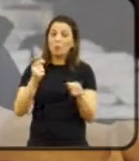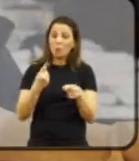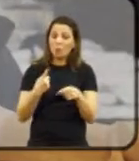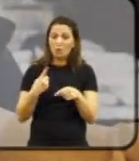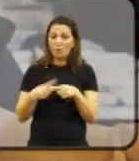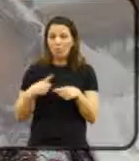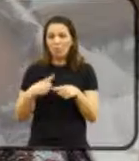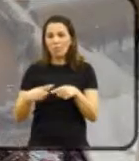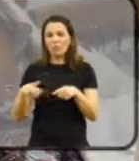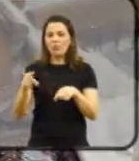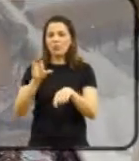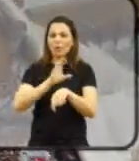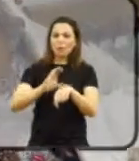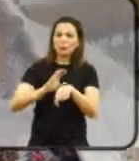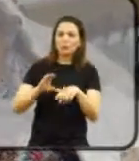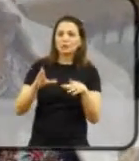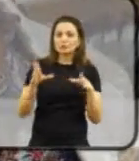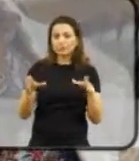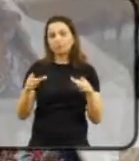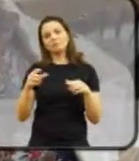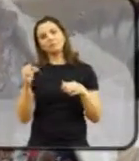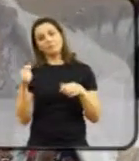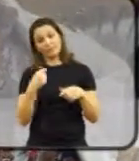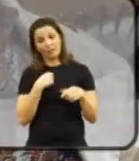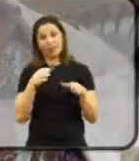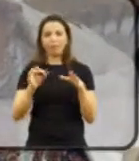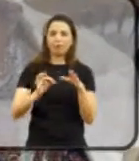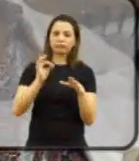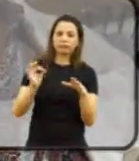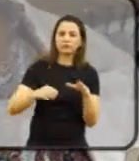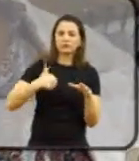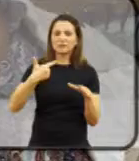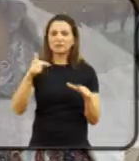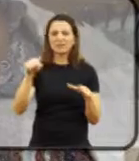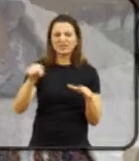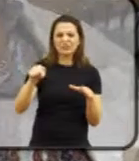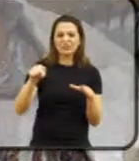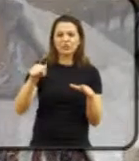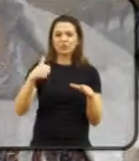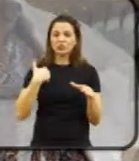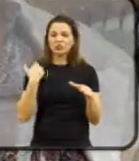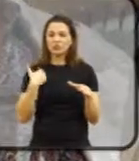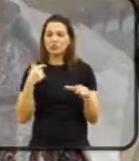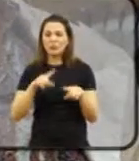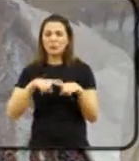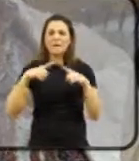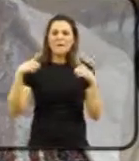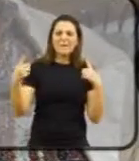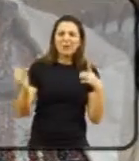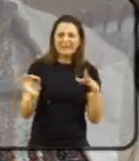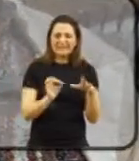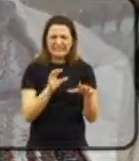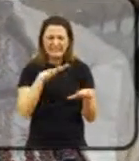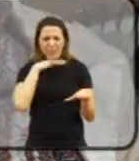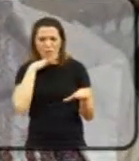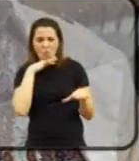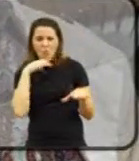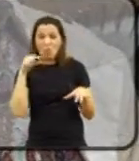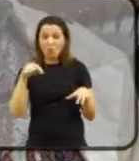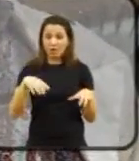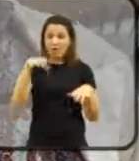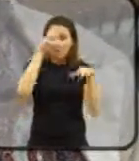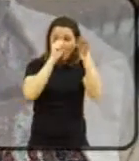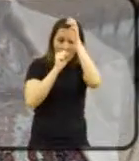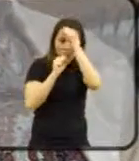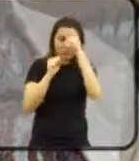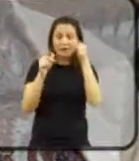de moda também. Eu costurei da idade de 17 anos, mas o meu acabamento é péssimo, né? Então, aqui eu estou